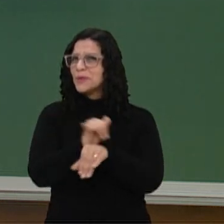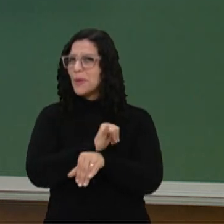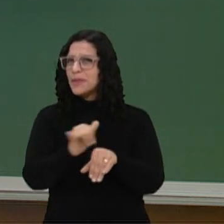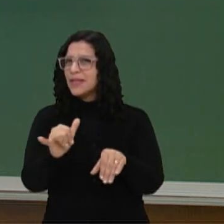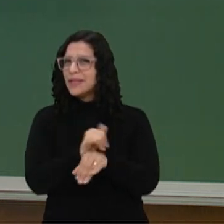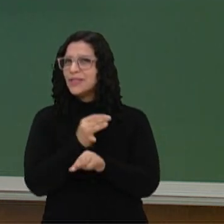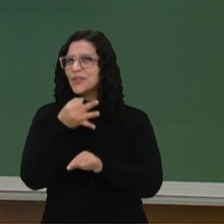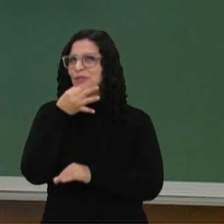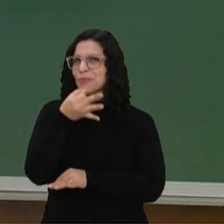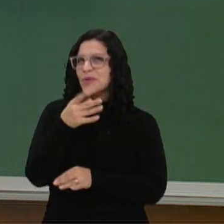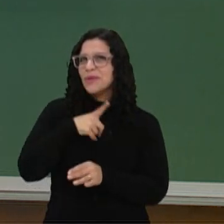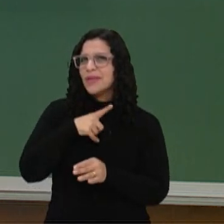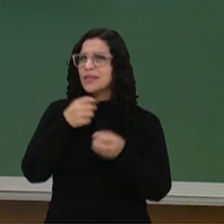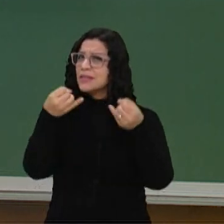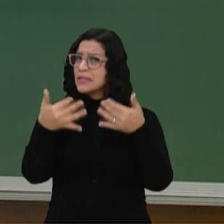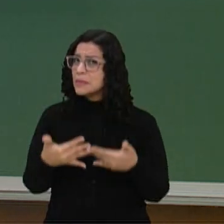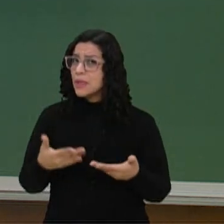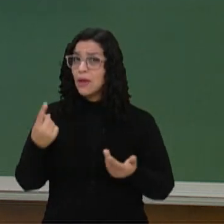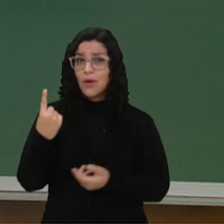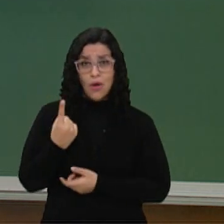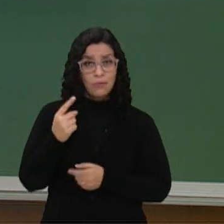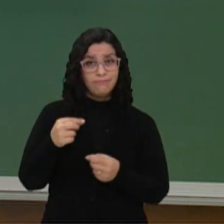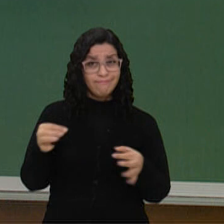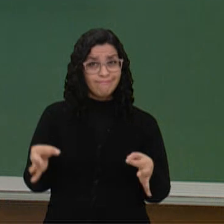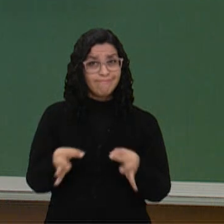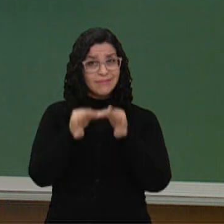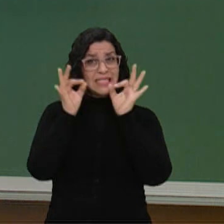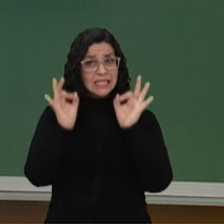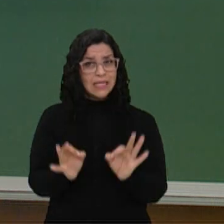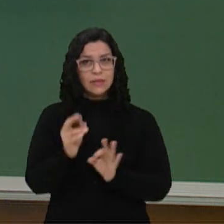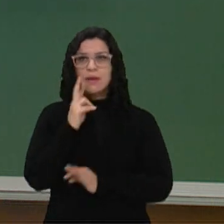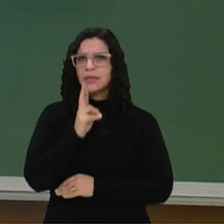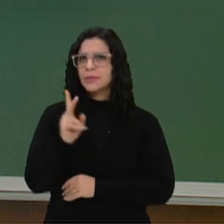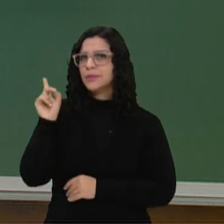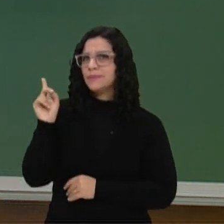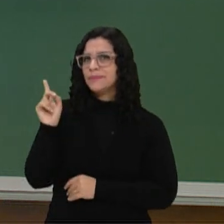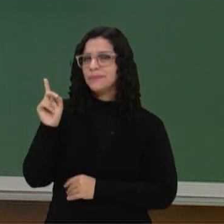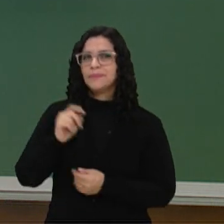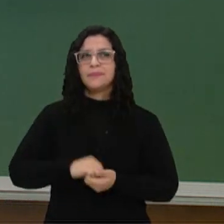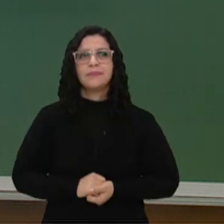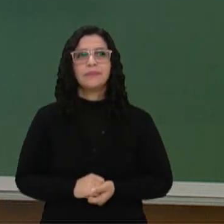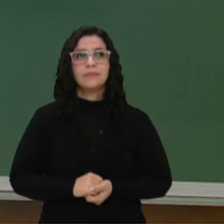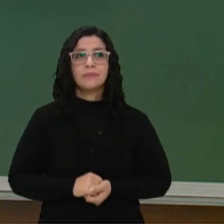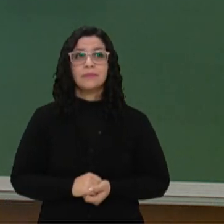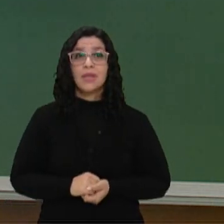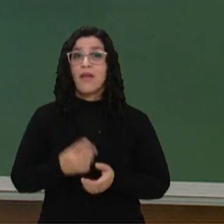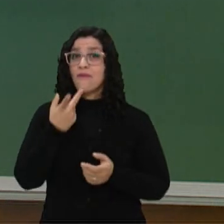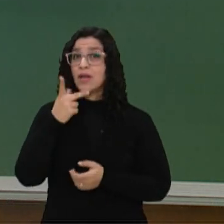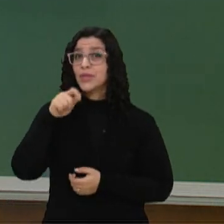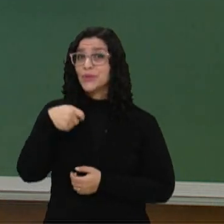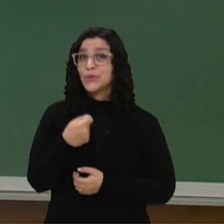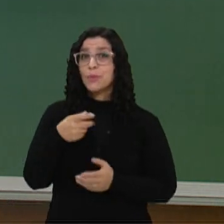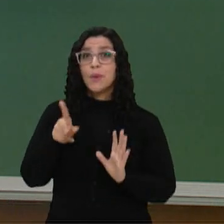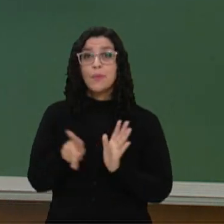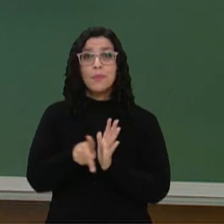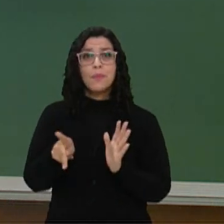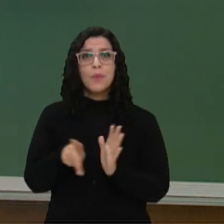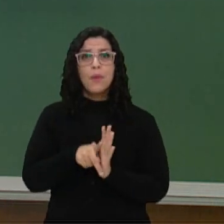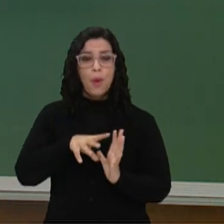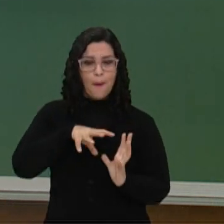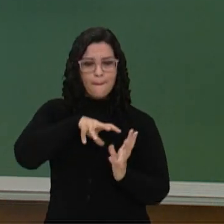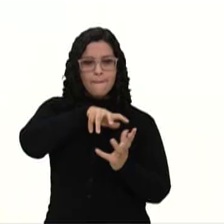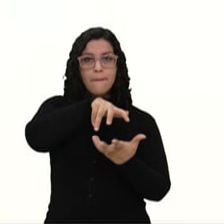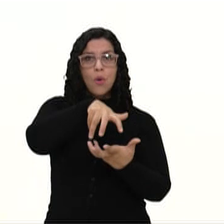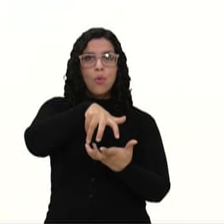de argumentação, de expressão? Confira a sugestão de resposta. Ao mencionar o surgimento de um